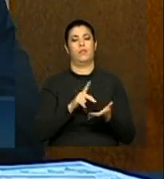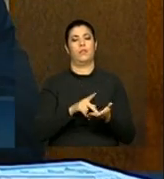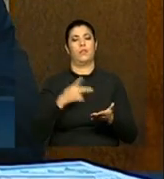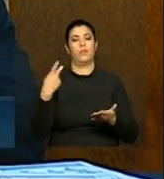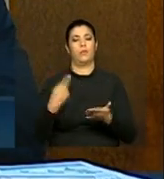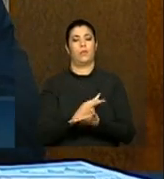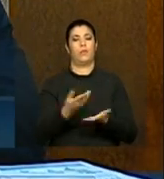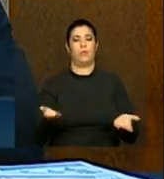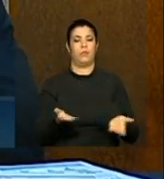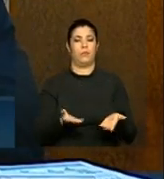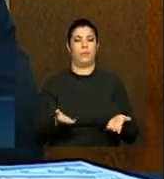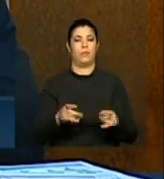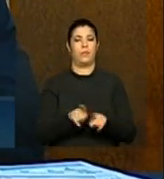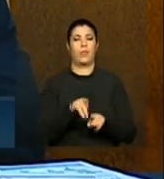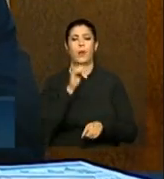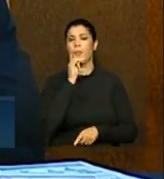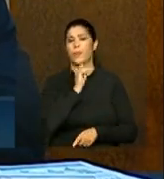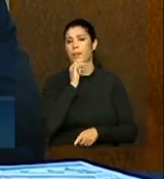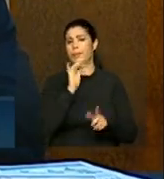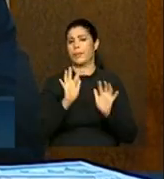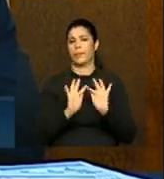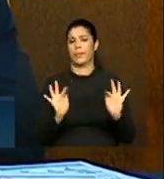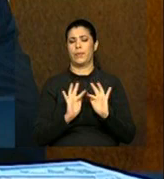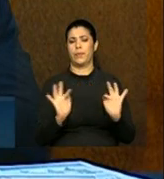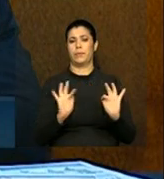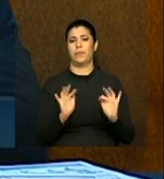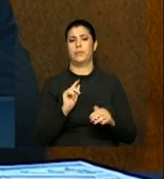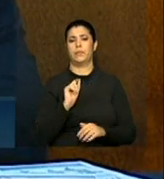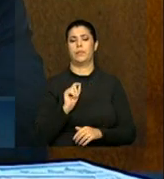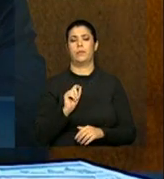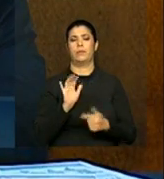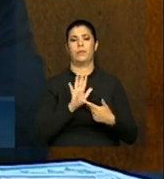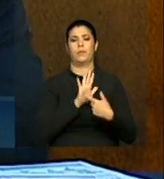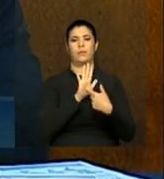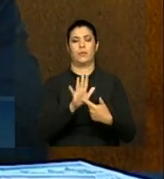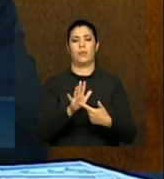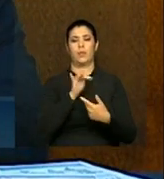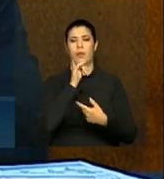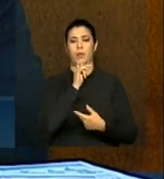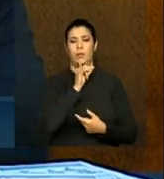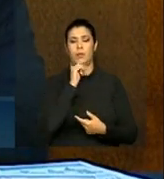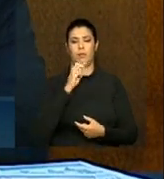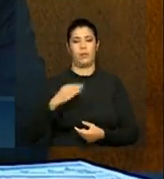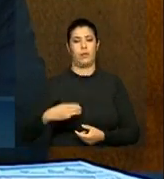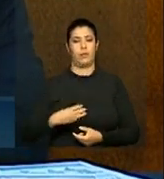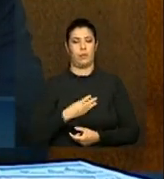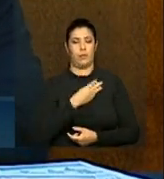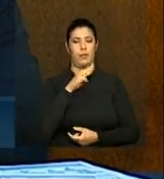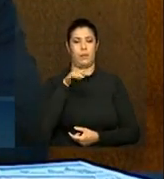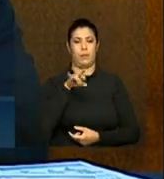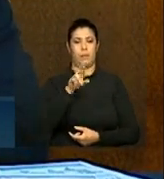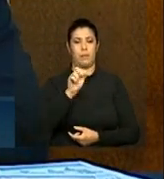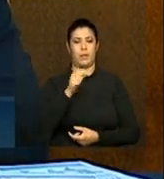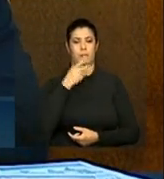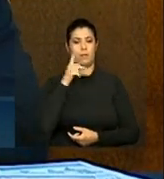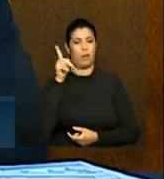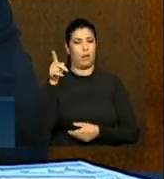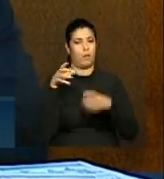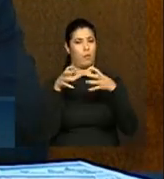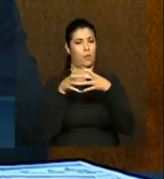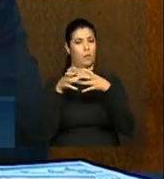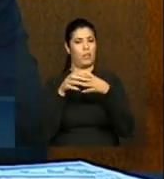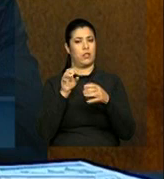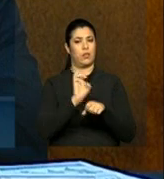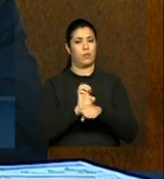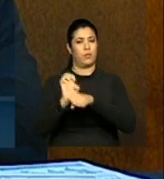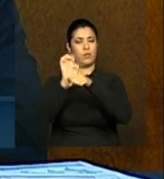acontece aqui. Queria dar um exemplo bem simples e singelo, mas acho que reflete. A ministra Miriam deu um exemplo da comunidade na Bahia. Queria dar